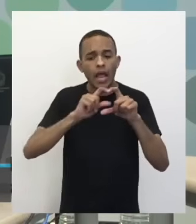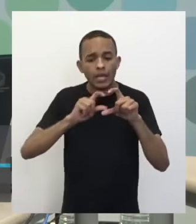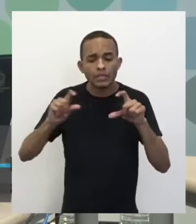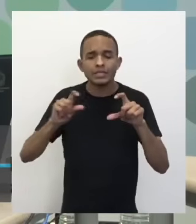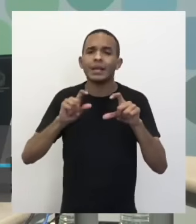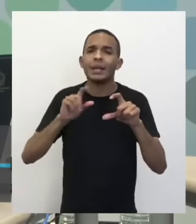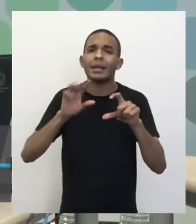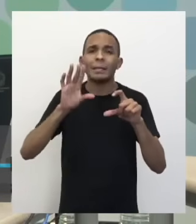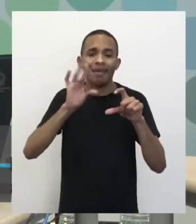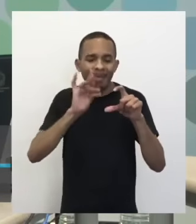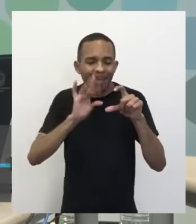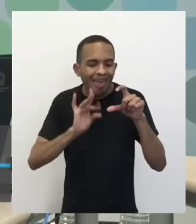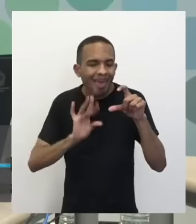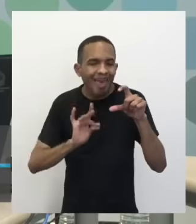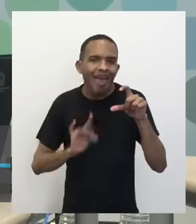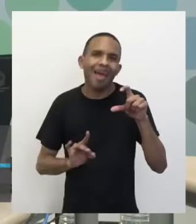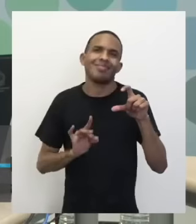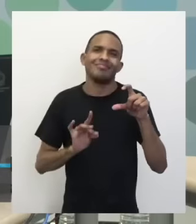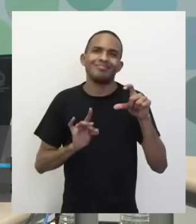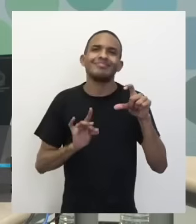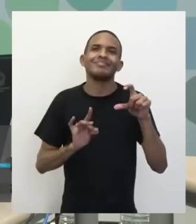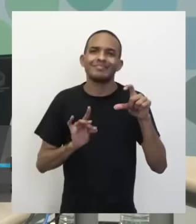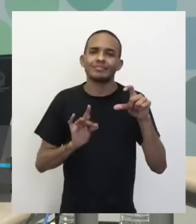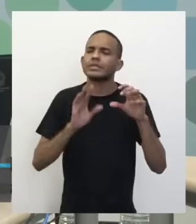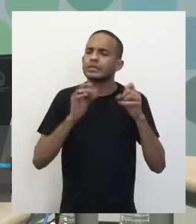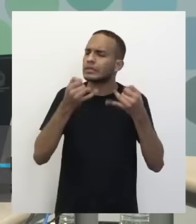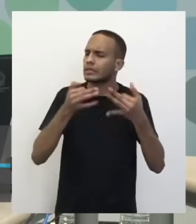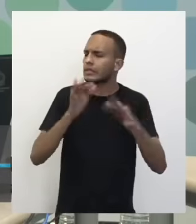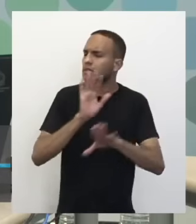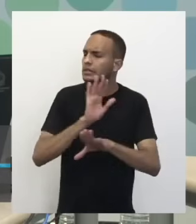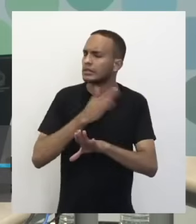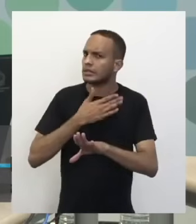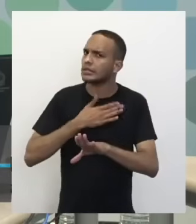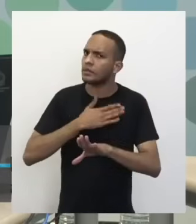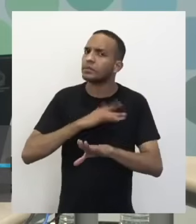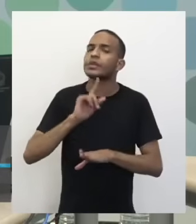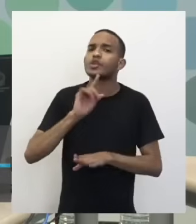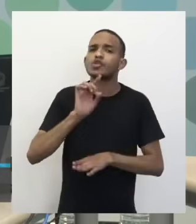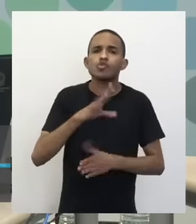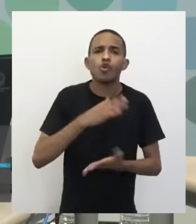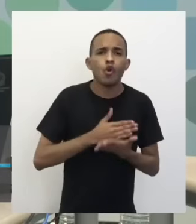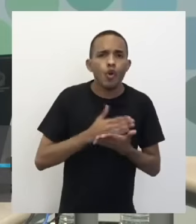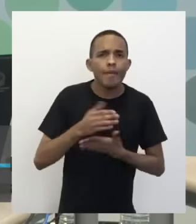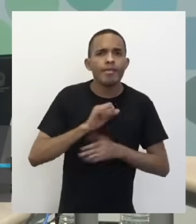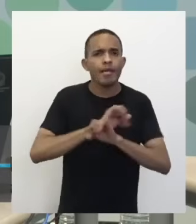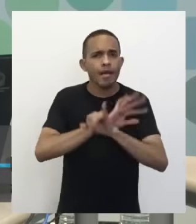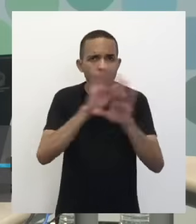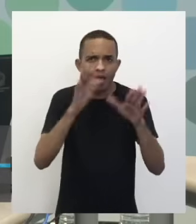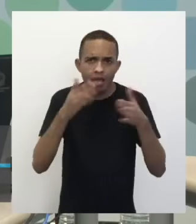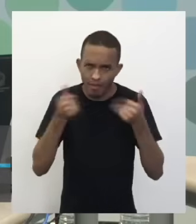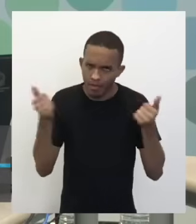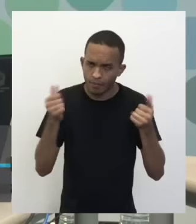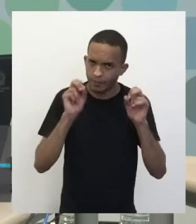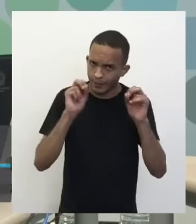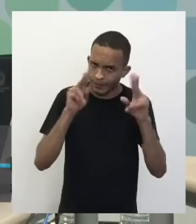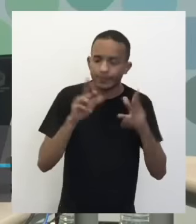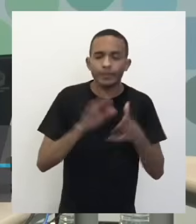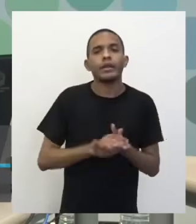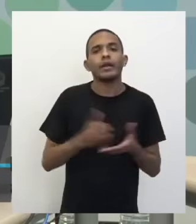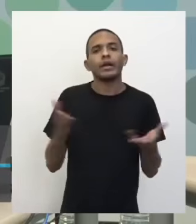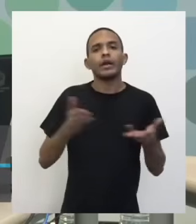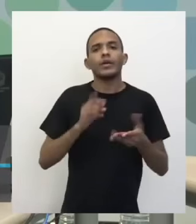mais detalhadamente, que é o que a gente vai ver já já. Só pra gente já começar a esclarecer, tá bom? Então vamos